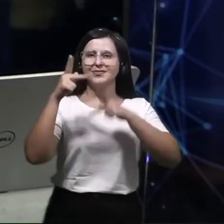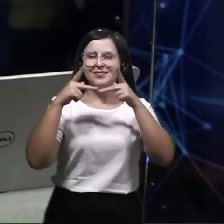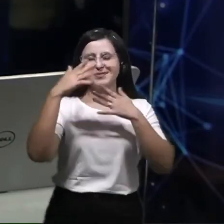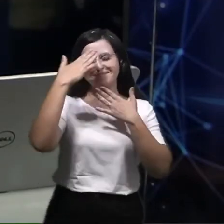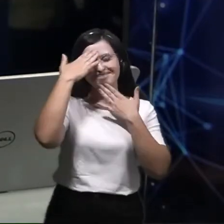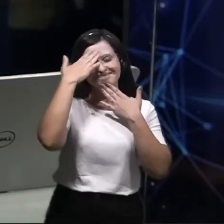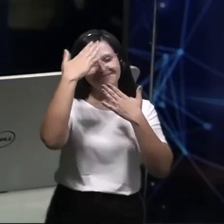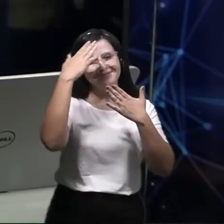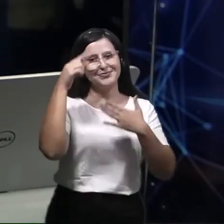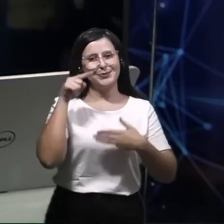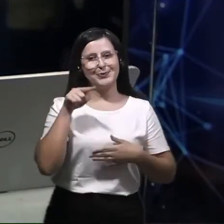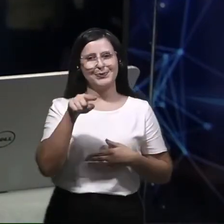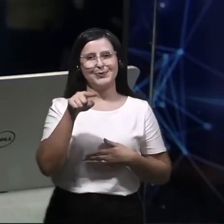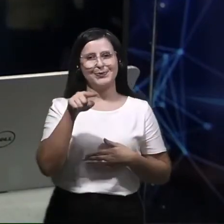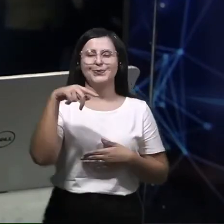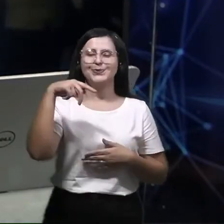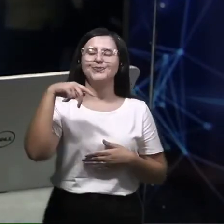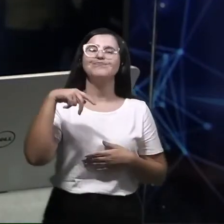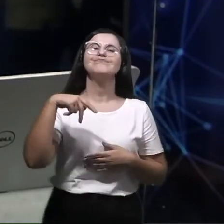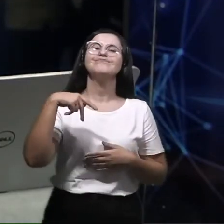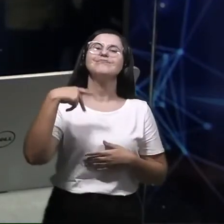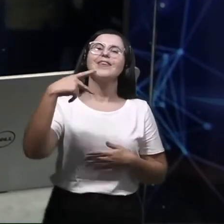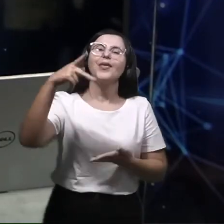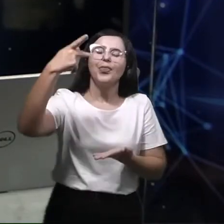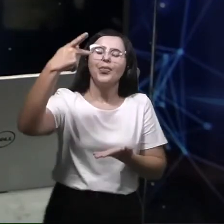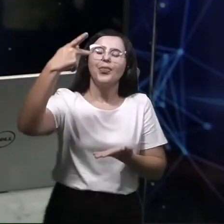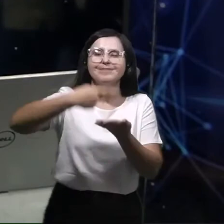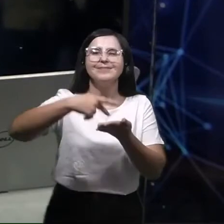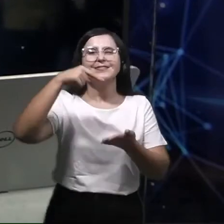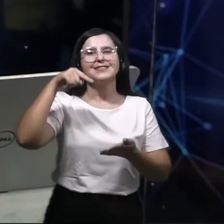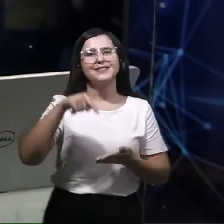agradeço muito a sua presença nesse debate e boa